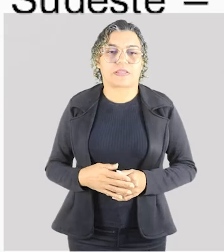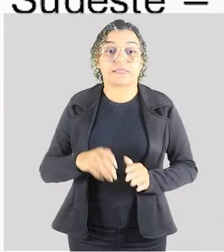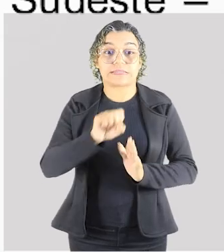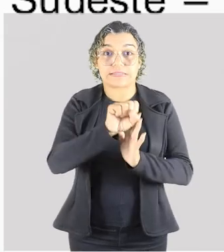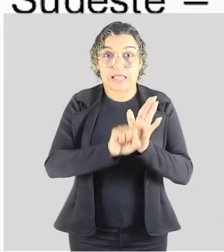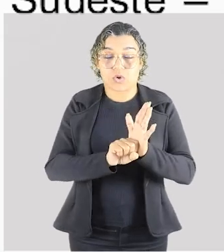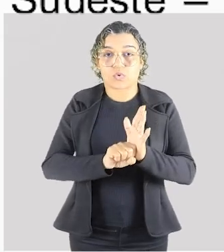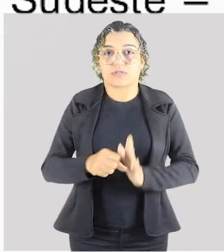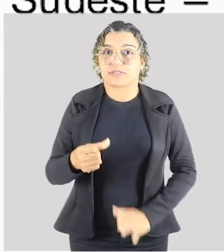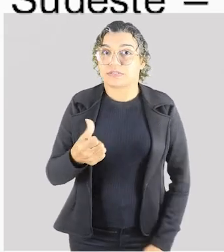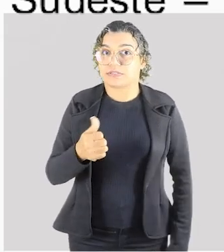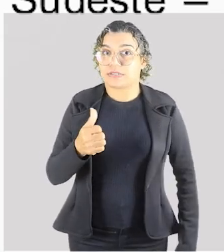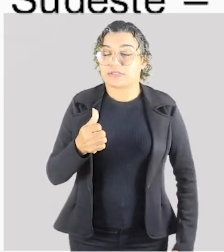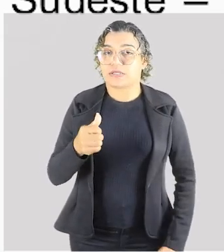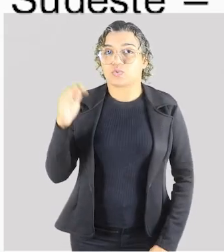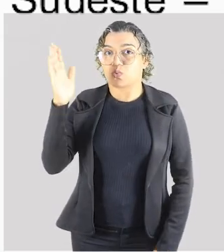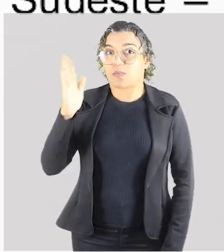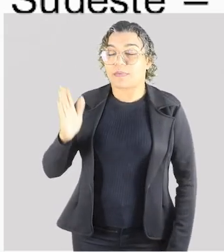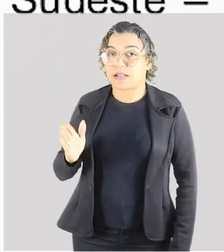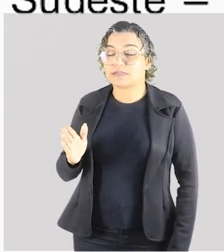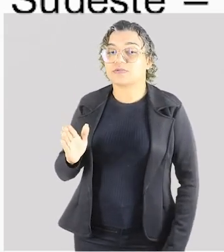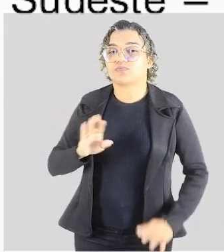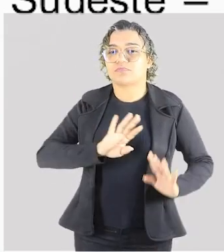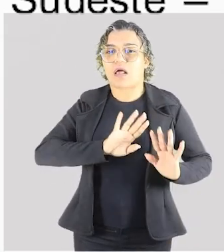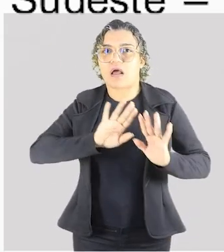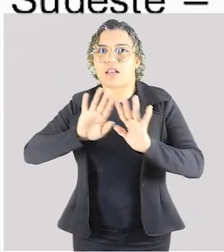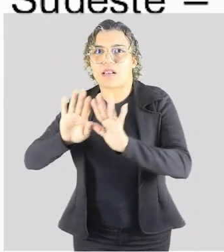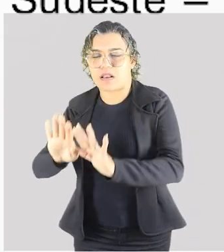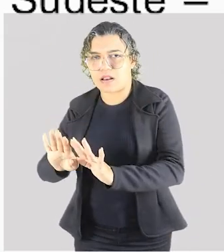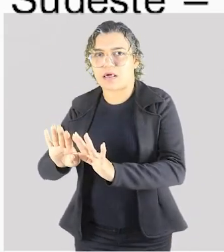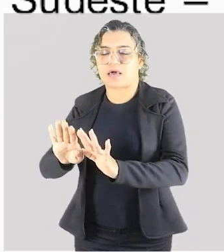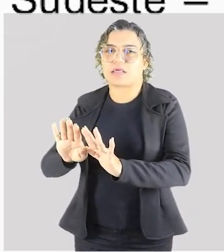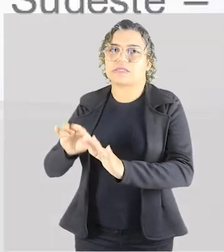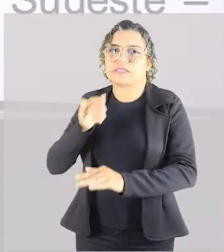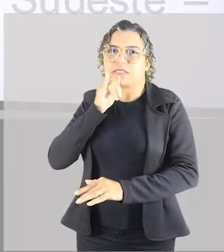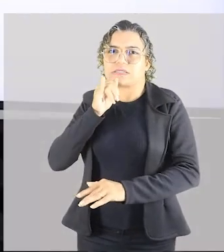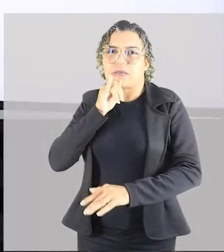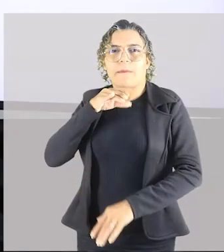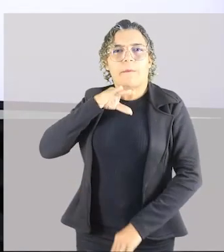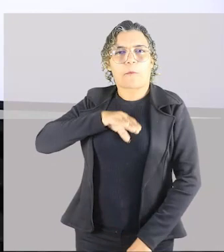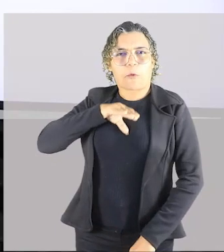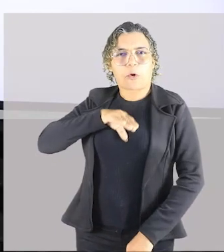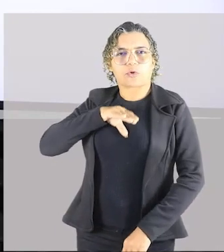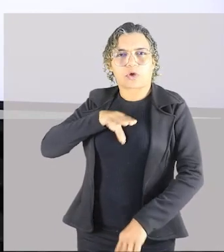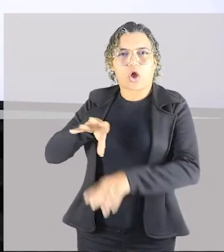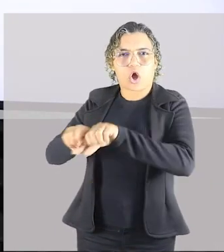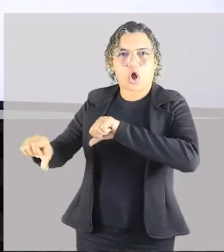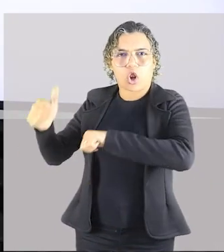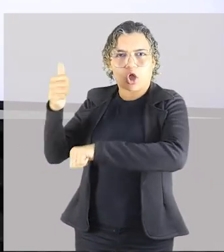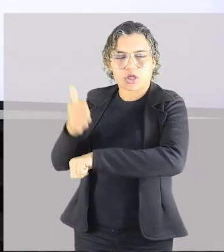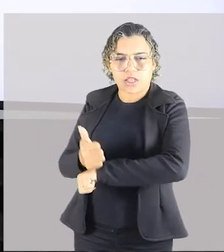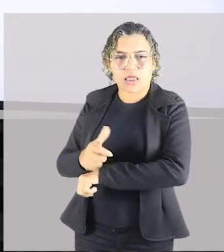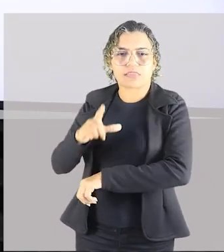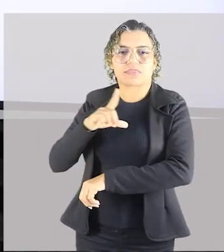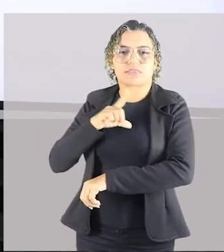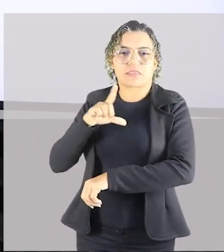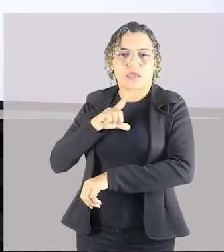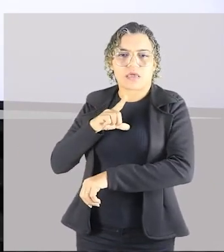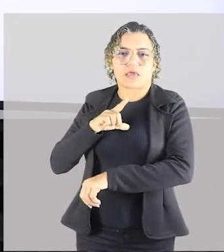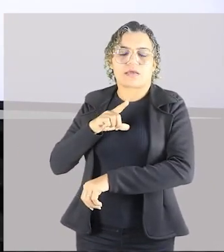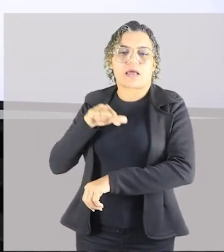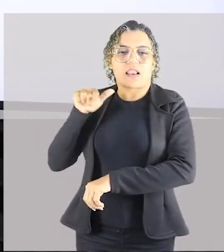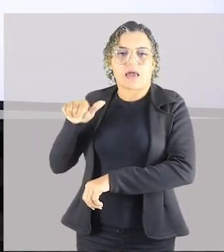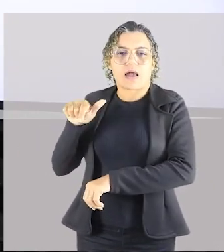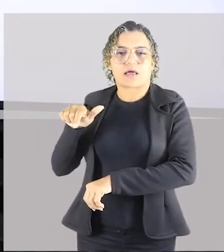século XVI, quando o Brasil ele é ocupado, tá certo, pela coroa portuguesa, a partir do nosso processo de colonialismo, nós temos a ocupação principalmente